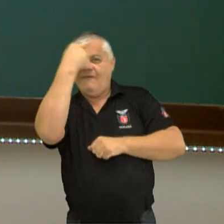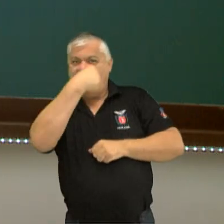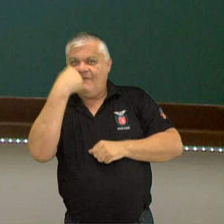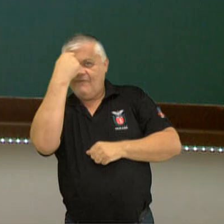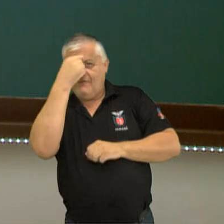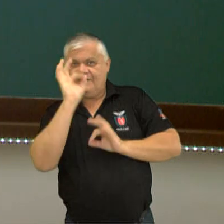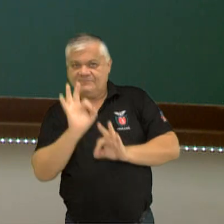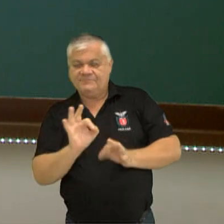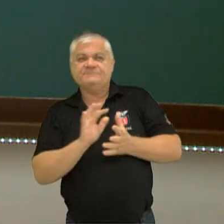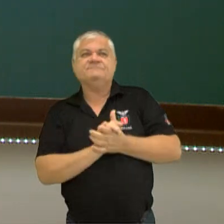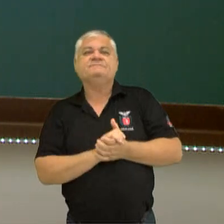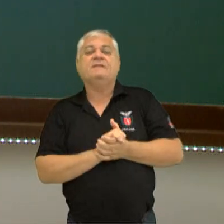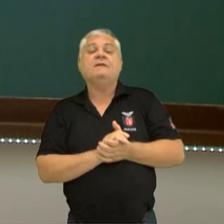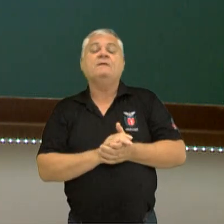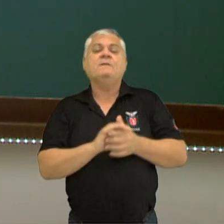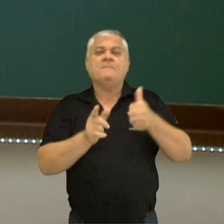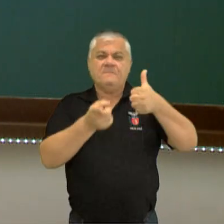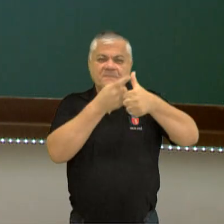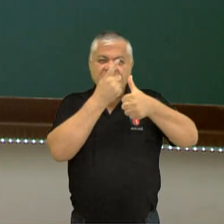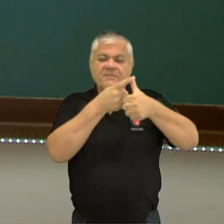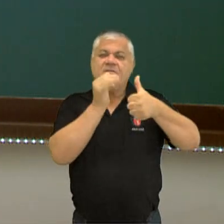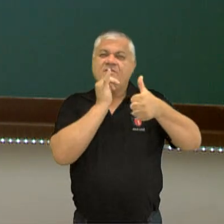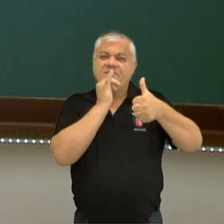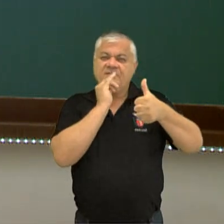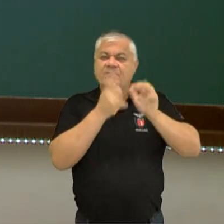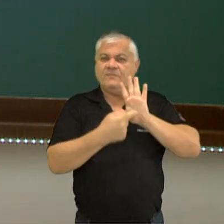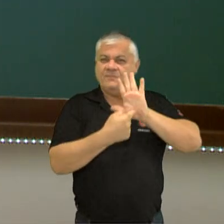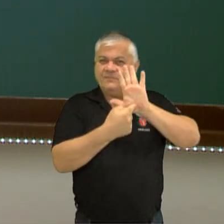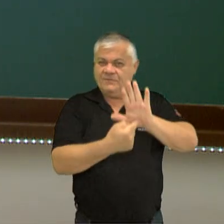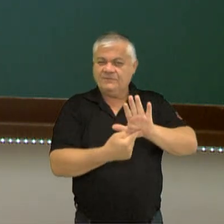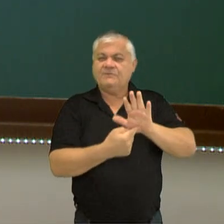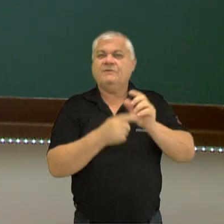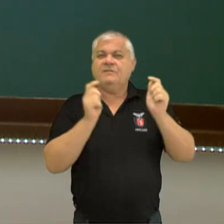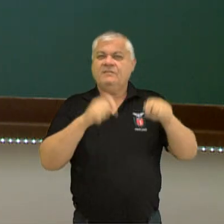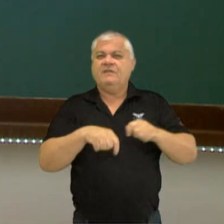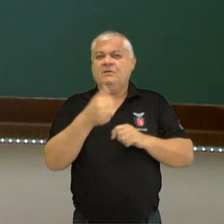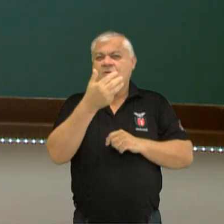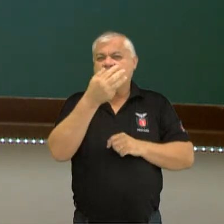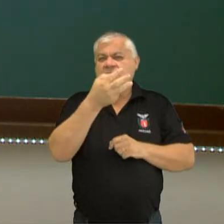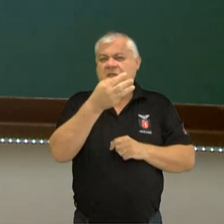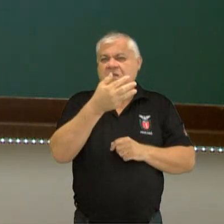Então, lá na primeira medição que eu já tinha feito com vocês, né, que deu